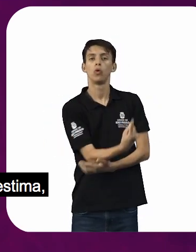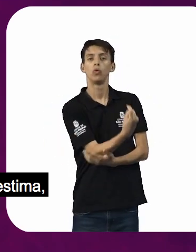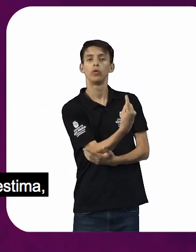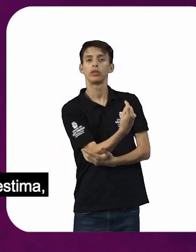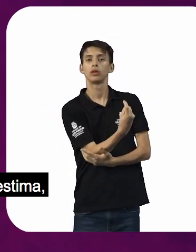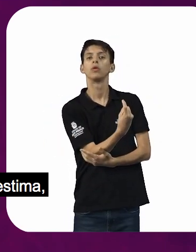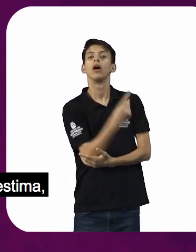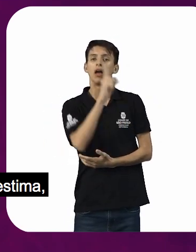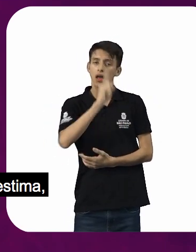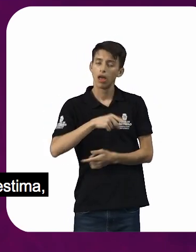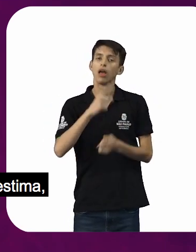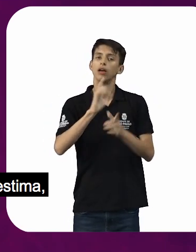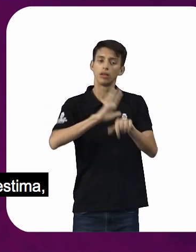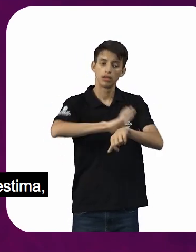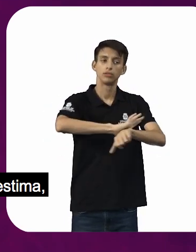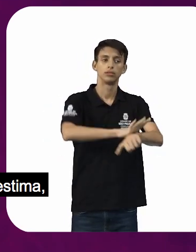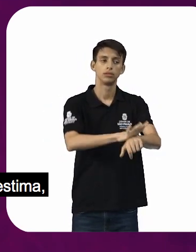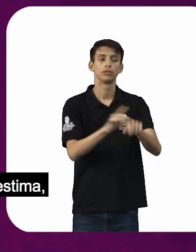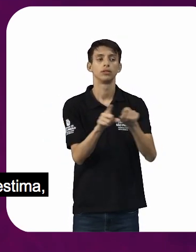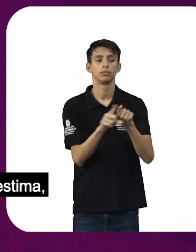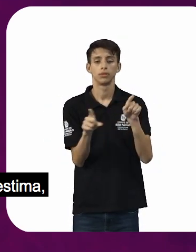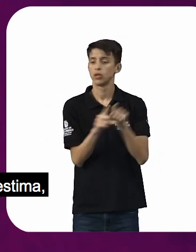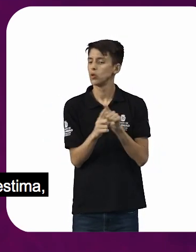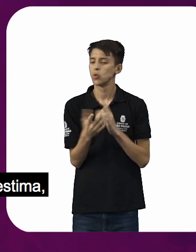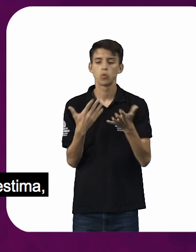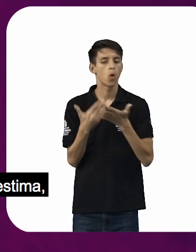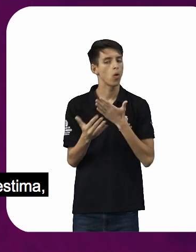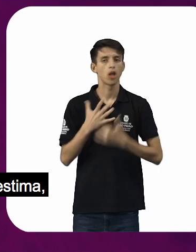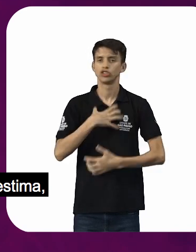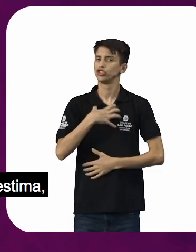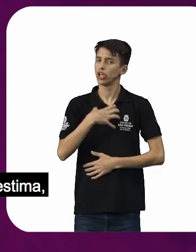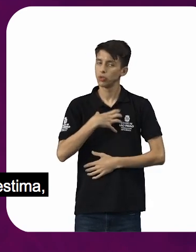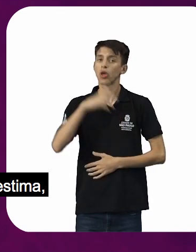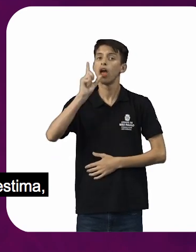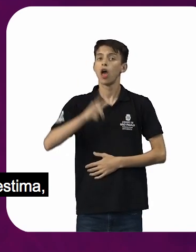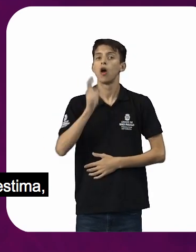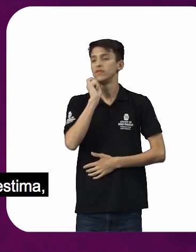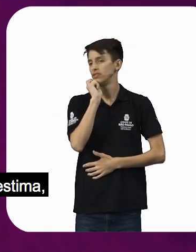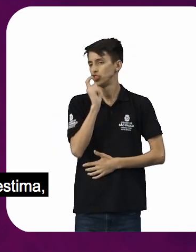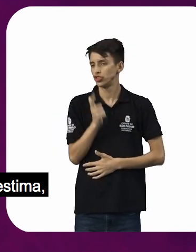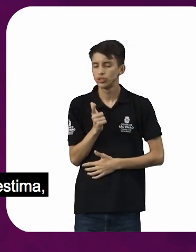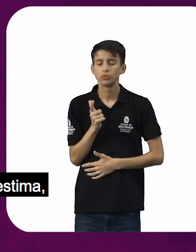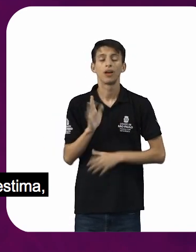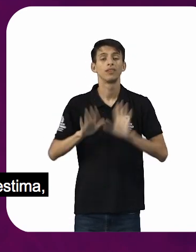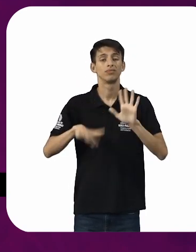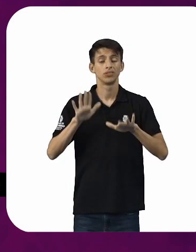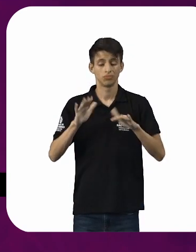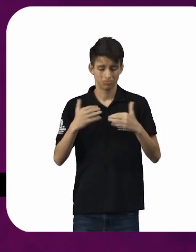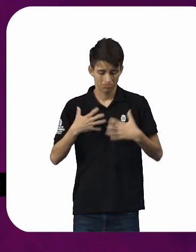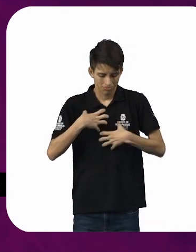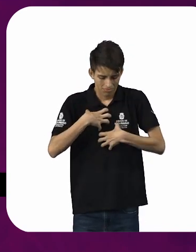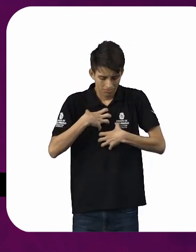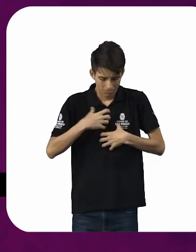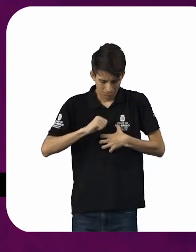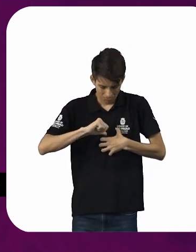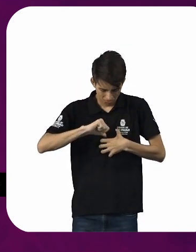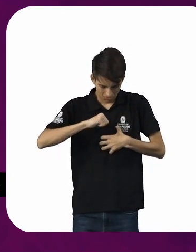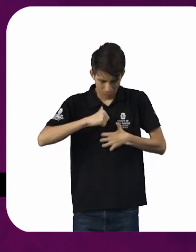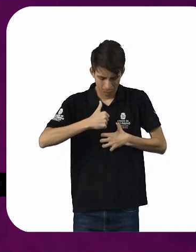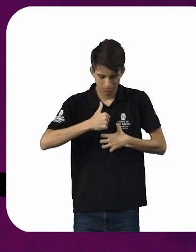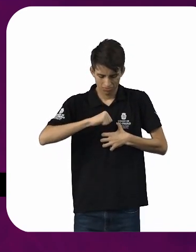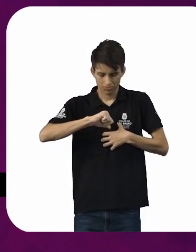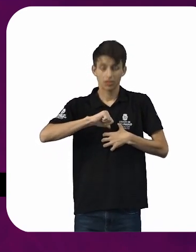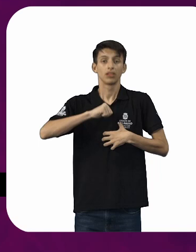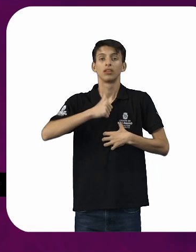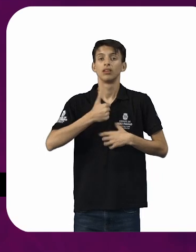indivíduo. De qualquer forma, aquela pessoa vai ser altamente prejudicada na sua autoestima, na sua autoimagem e